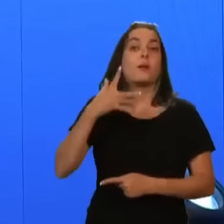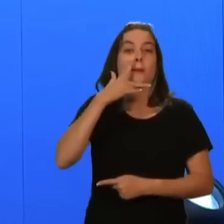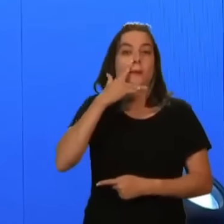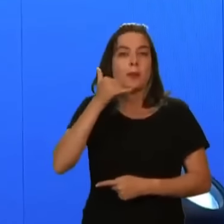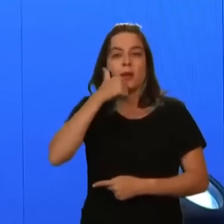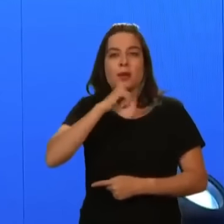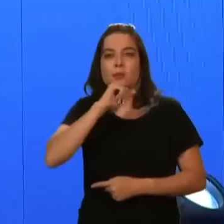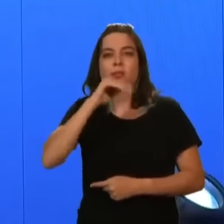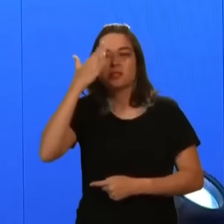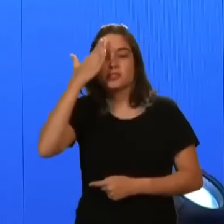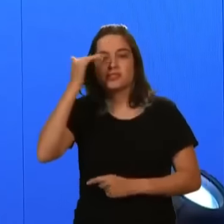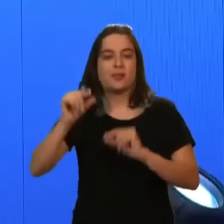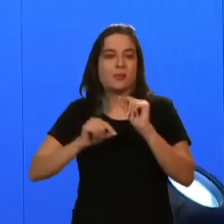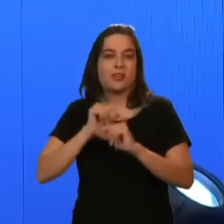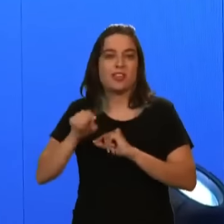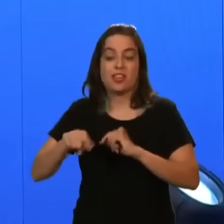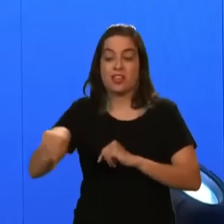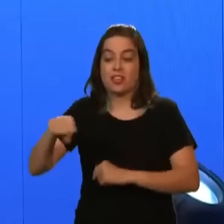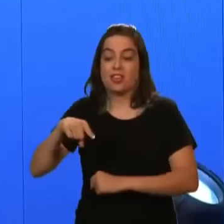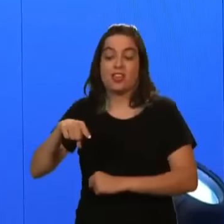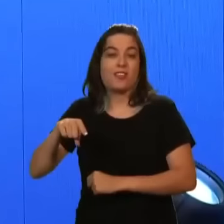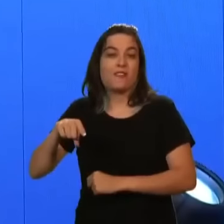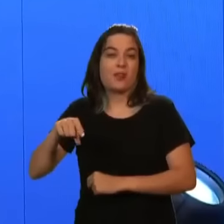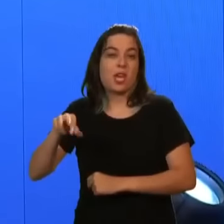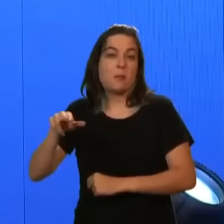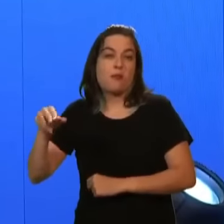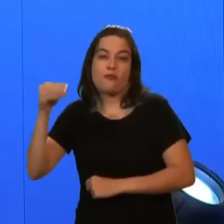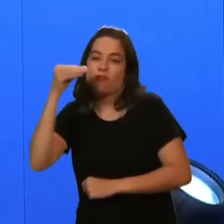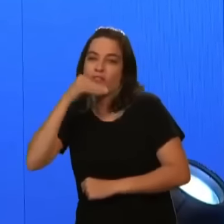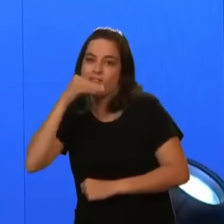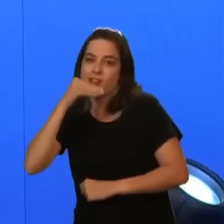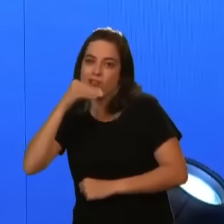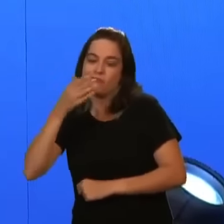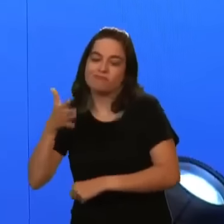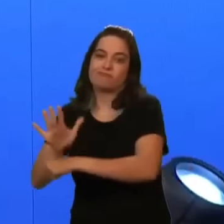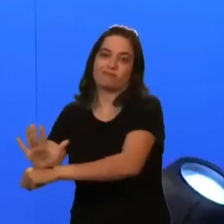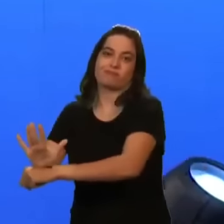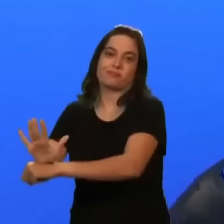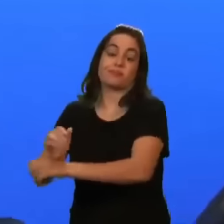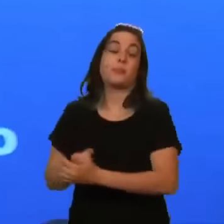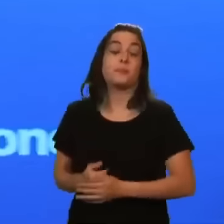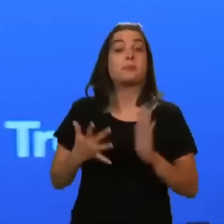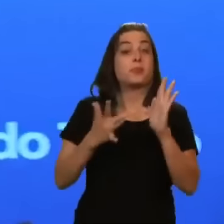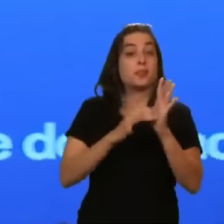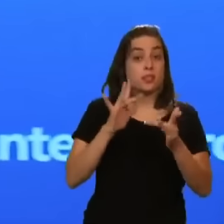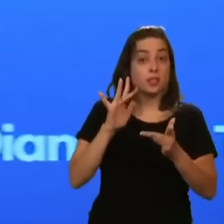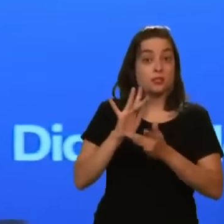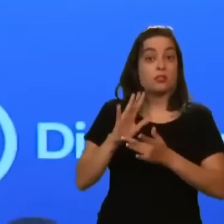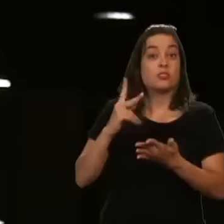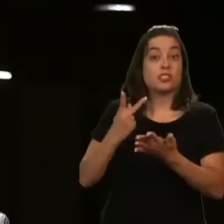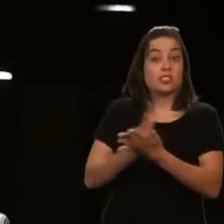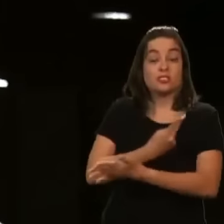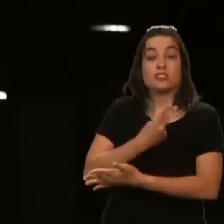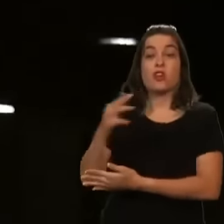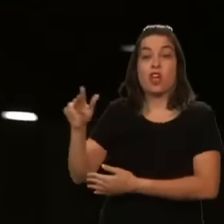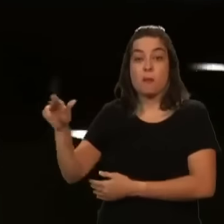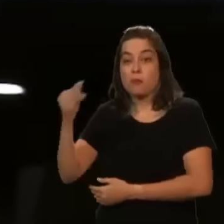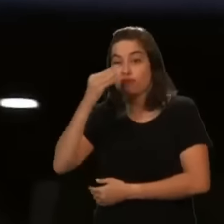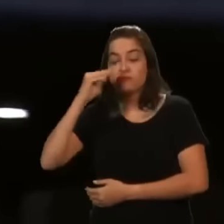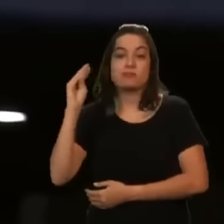costumam ficar do lado dos mais frágeis. Então Jesus sofreu a rejeição dos irmãos. Eles